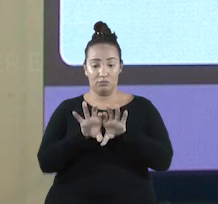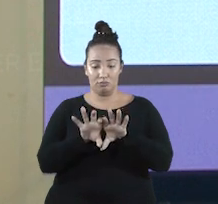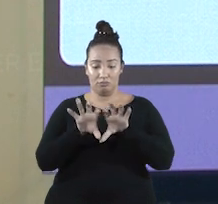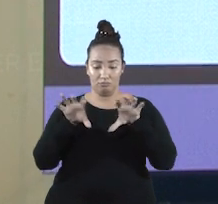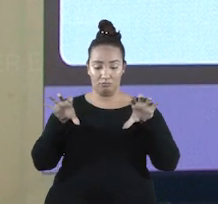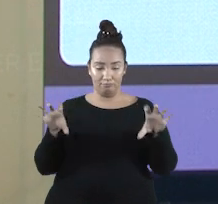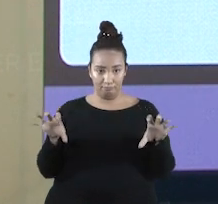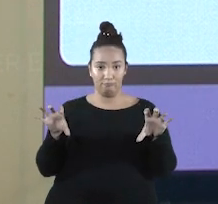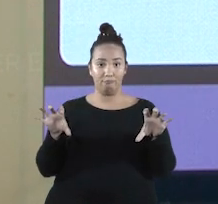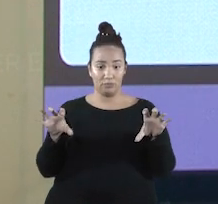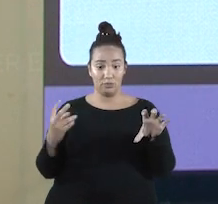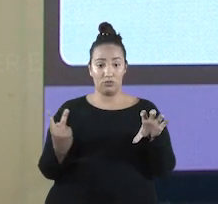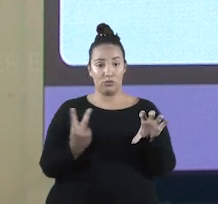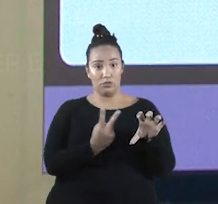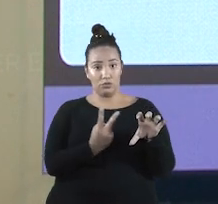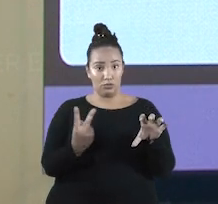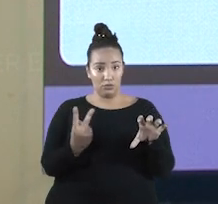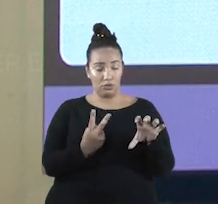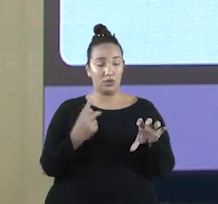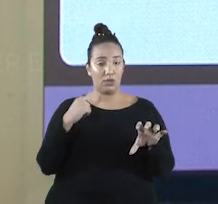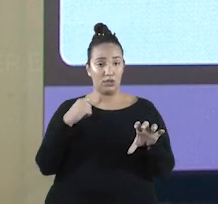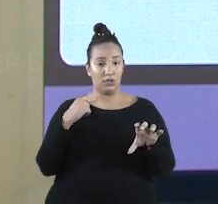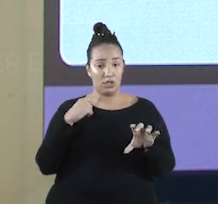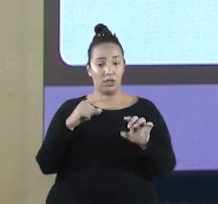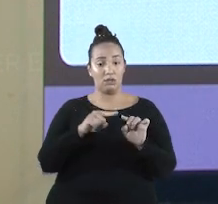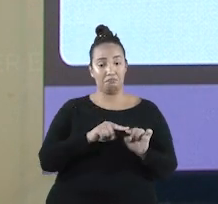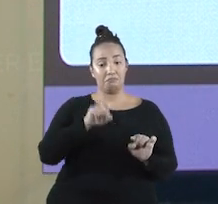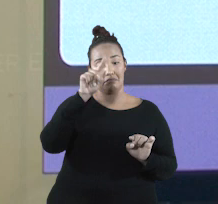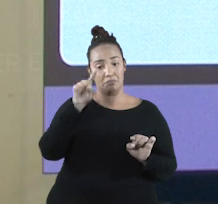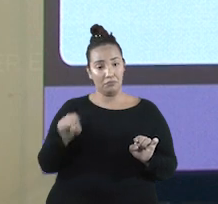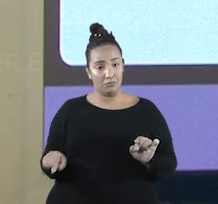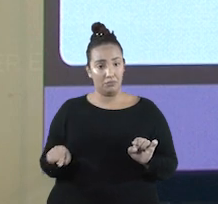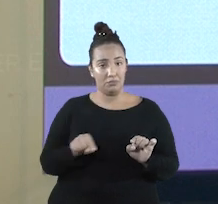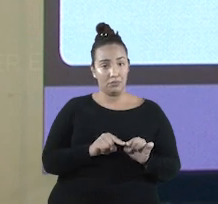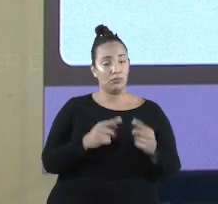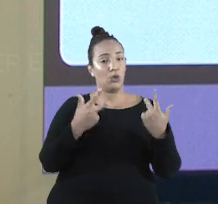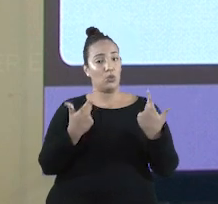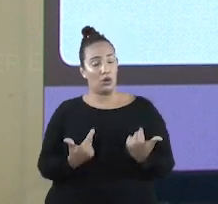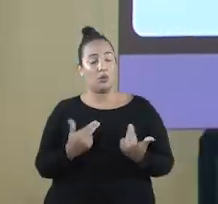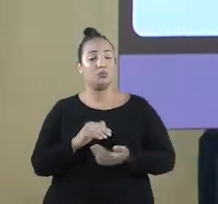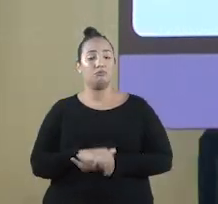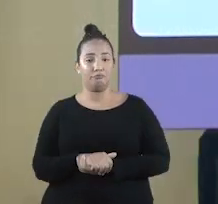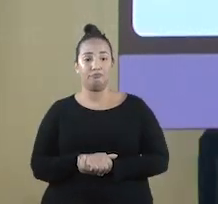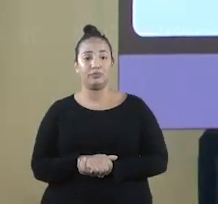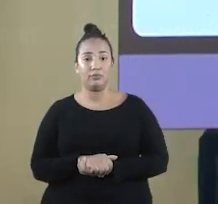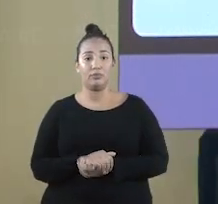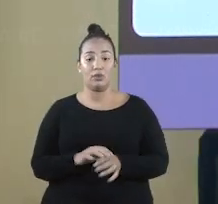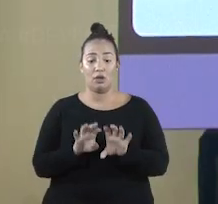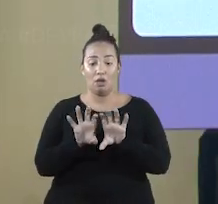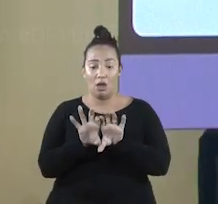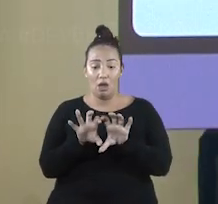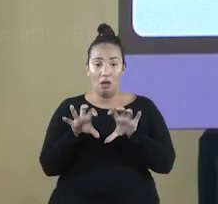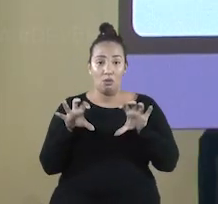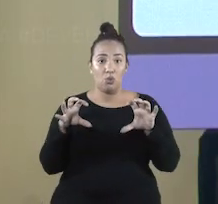em dois outros terrenos que também têm o formato de triângulos retângulos. E a divisão